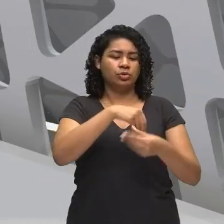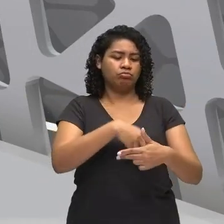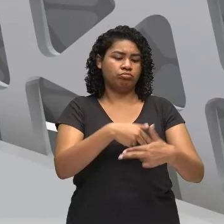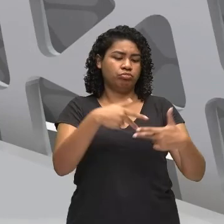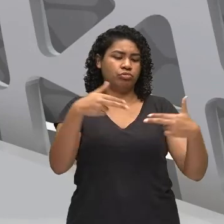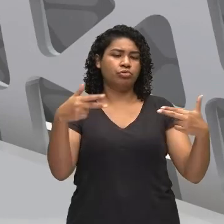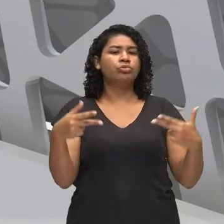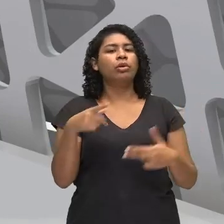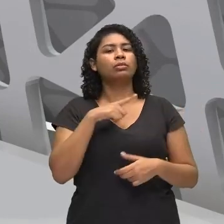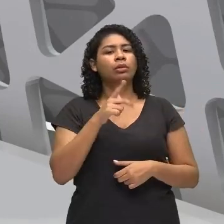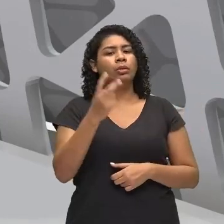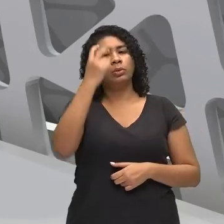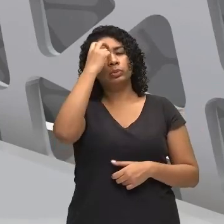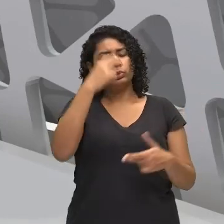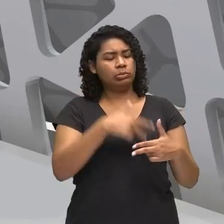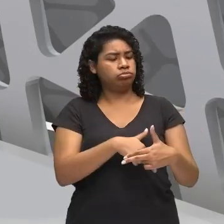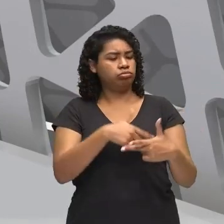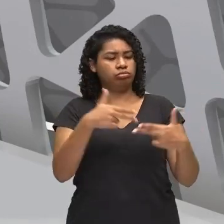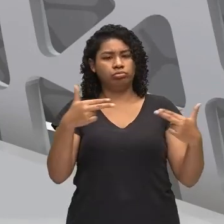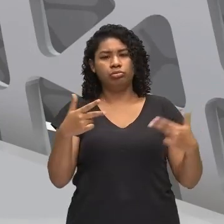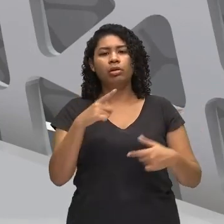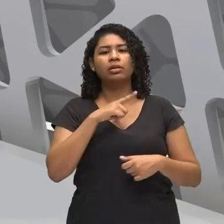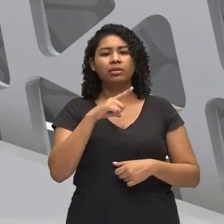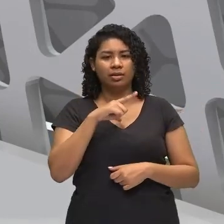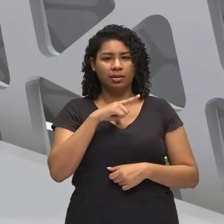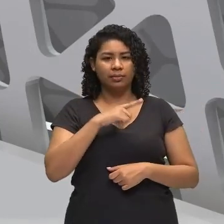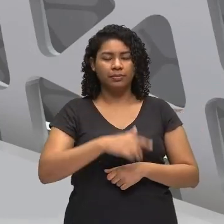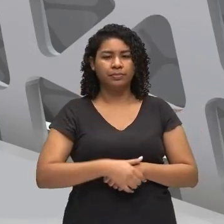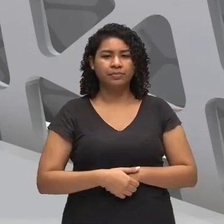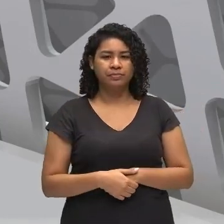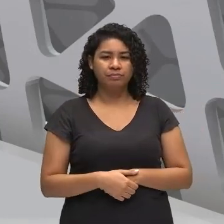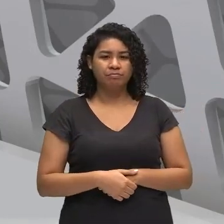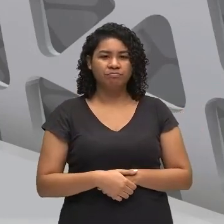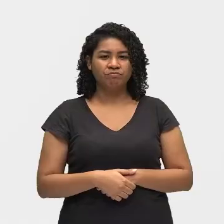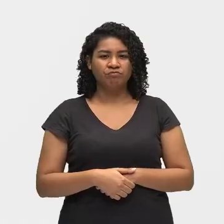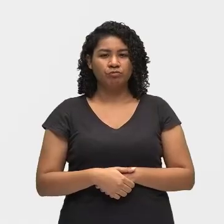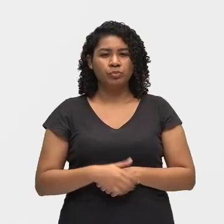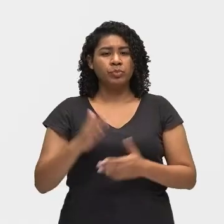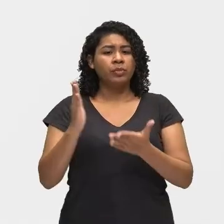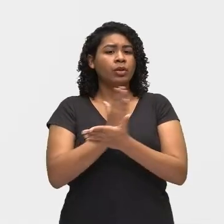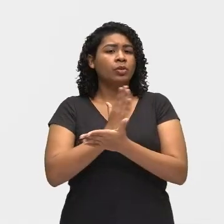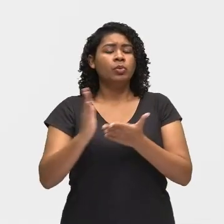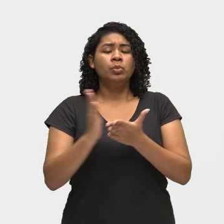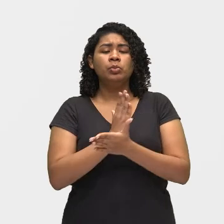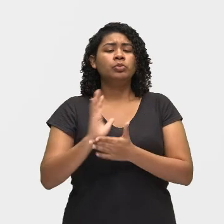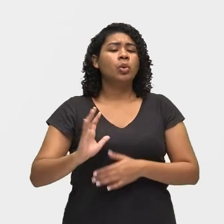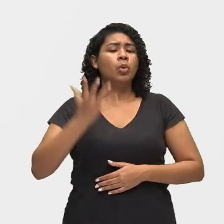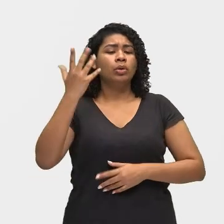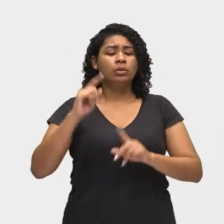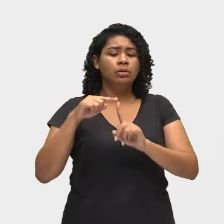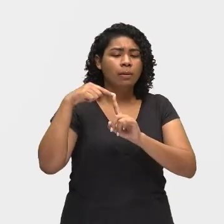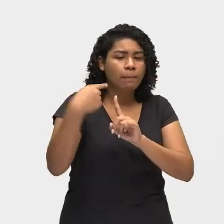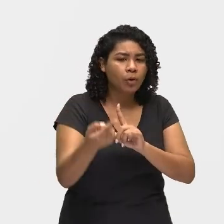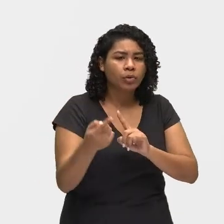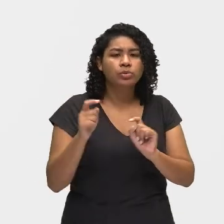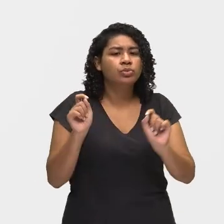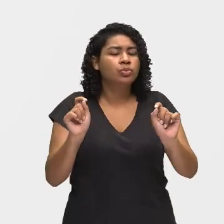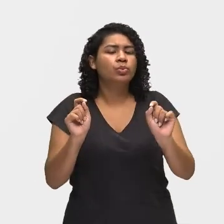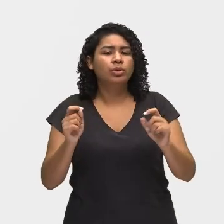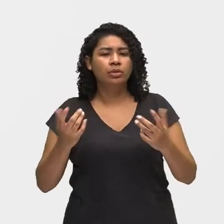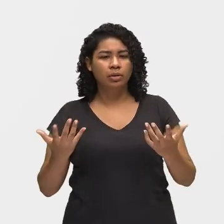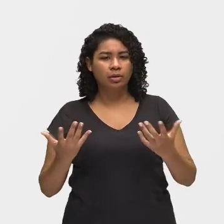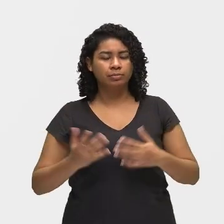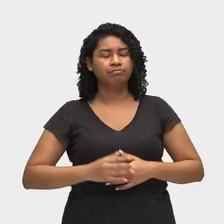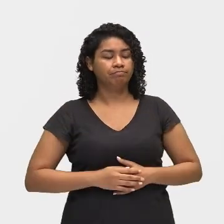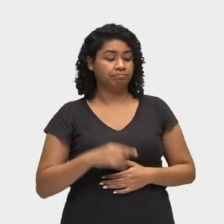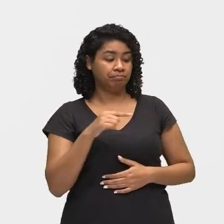étnica e cultural muito grande. Ok? Então, algumas consequências do estabelecimento do sistema de capitães de aldeia. O